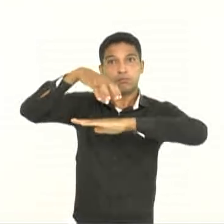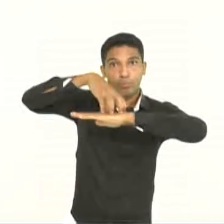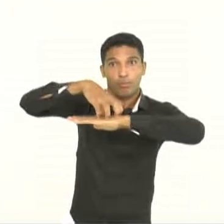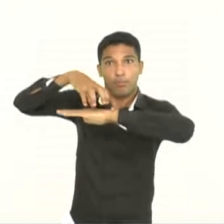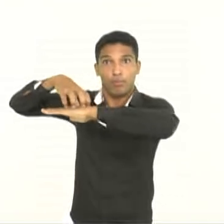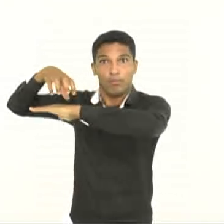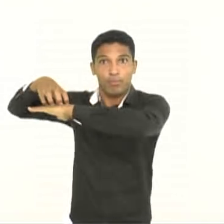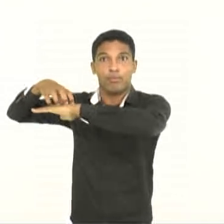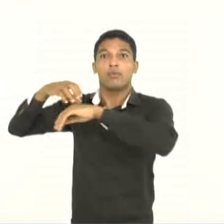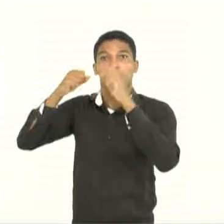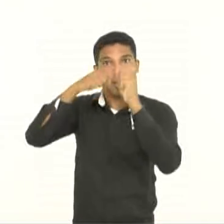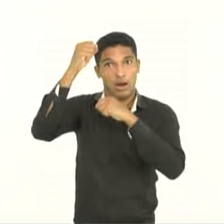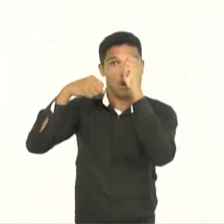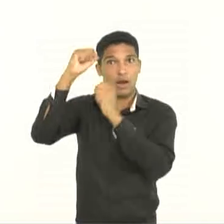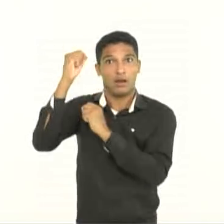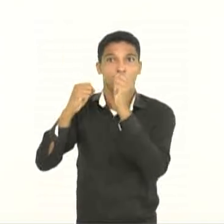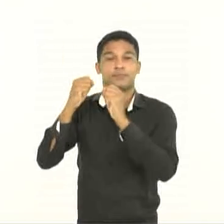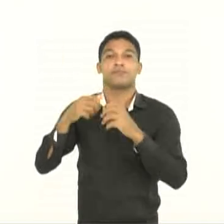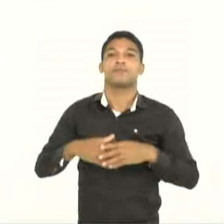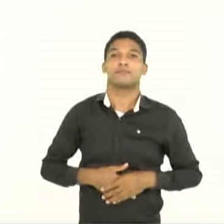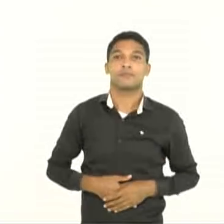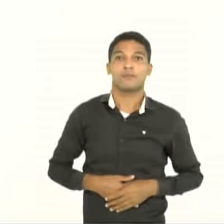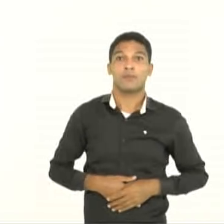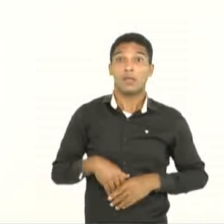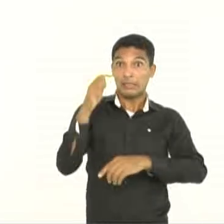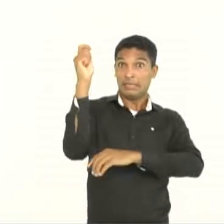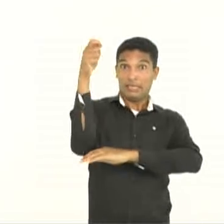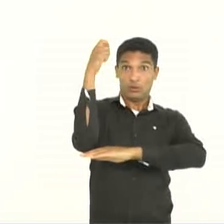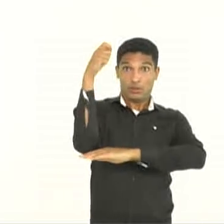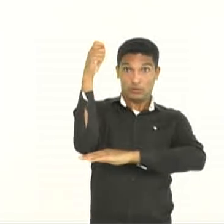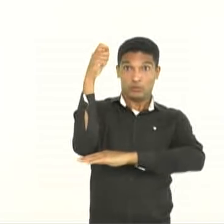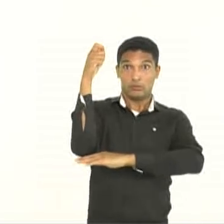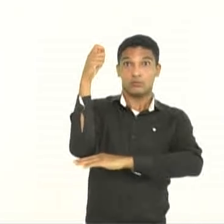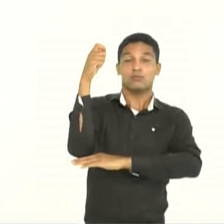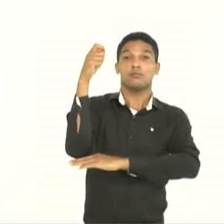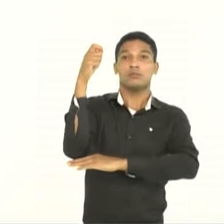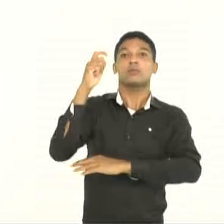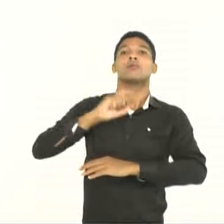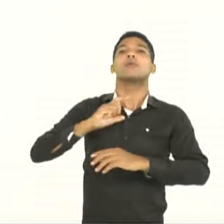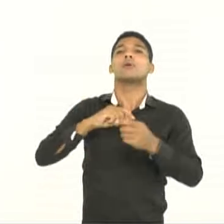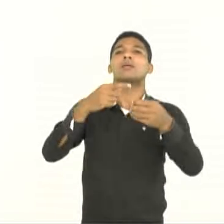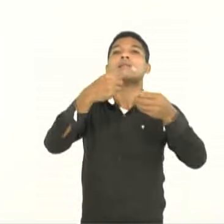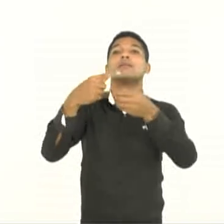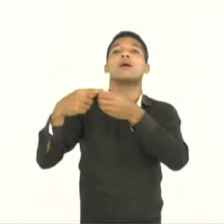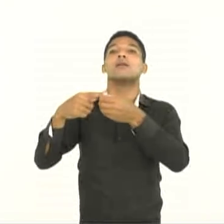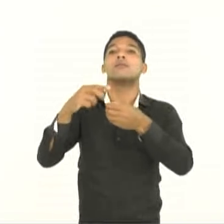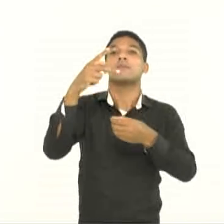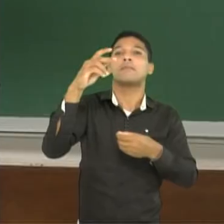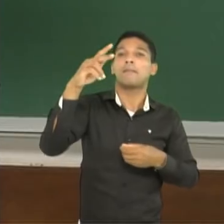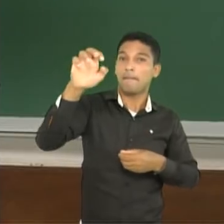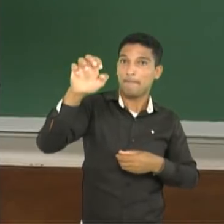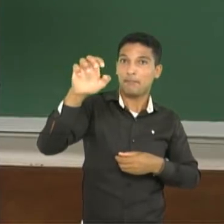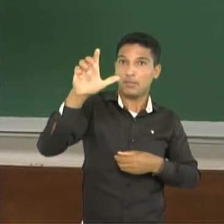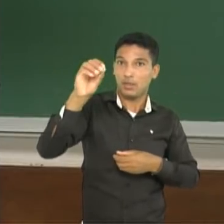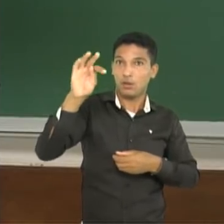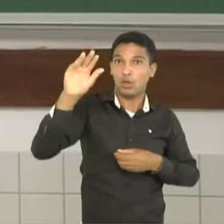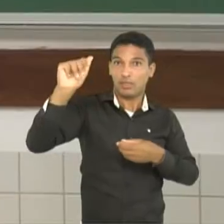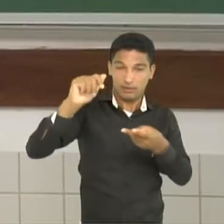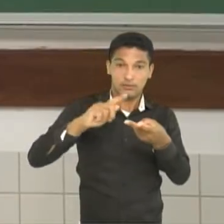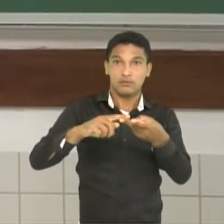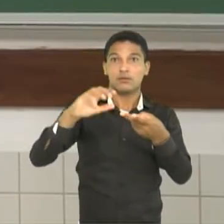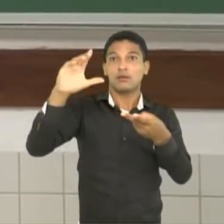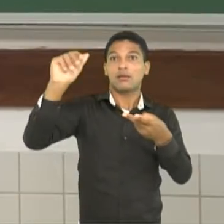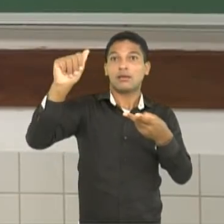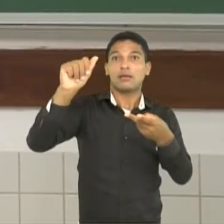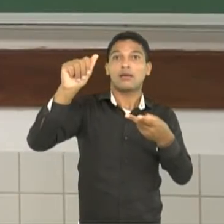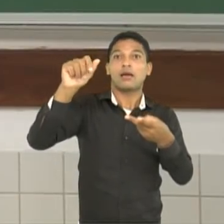E no Rio Grande do Sul, além da Grande Porto Alegre, nós vamos ter Pelotas, Caxias do Sul e Santa Maria. Lembram